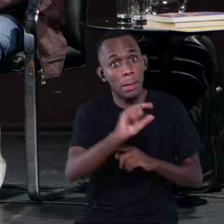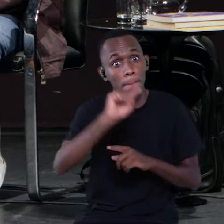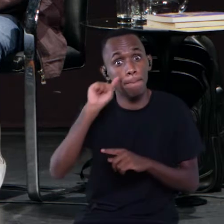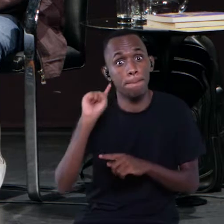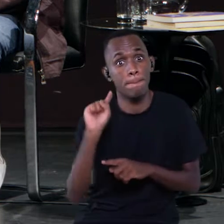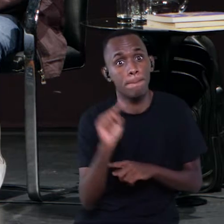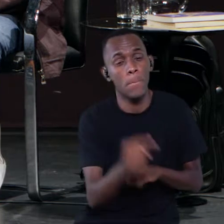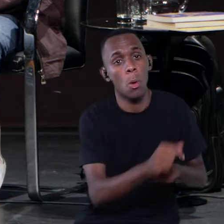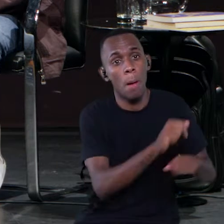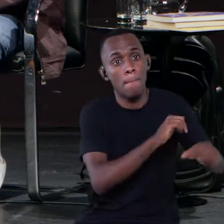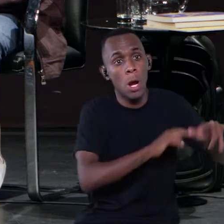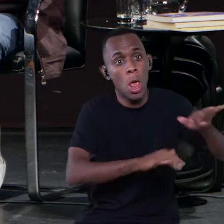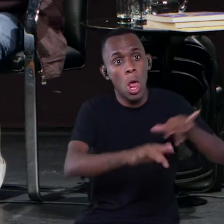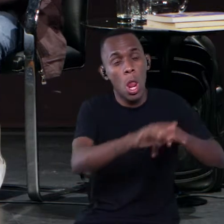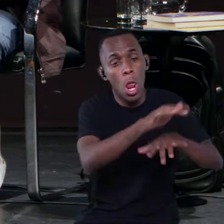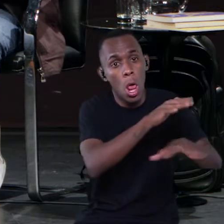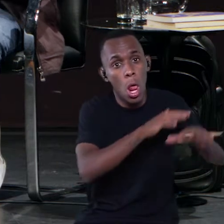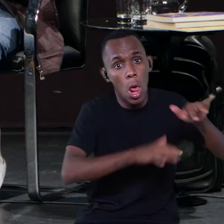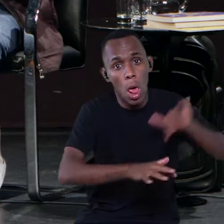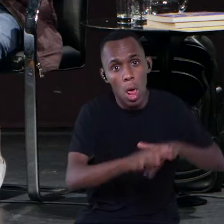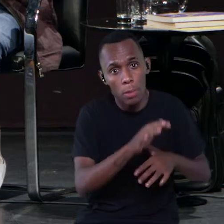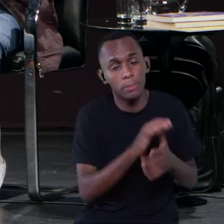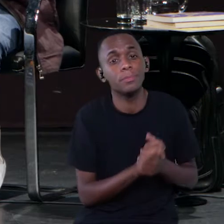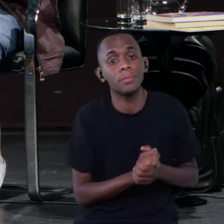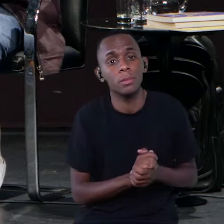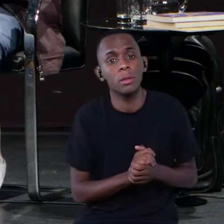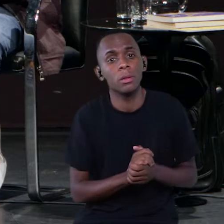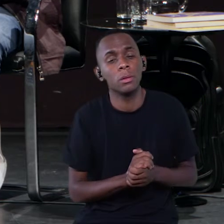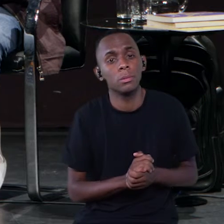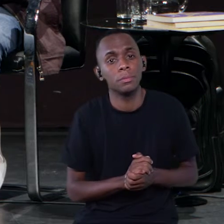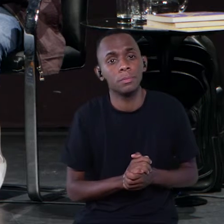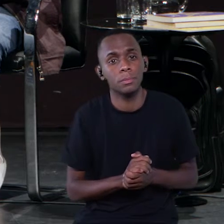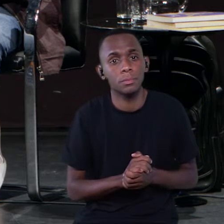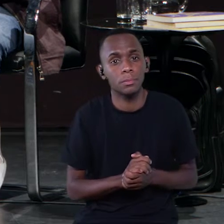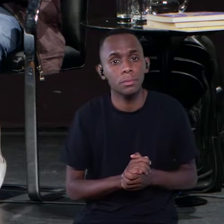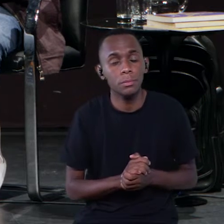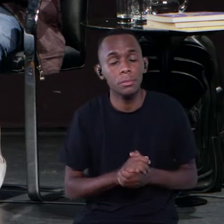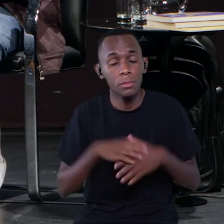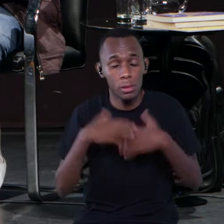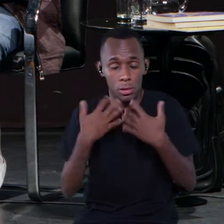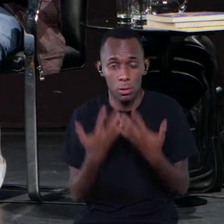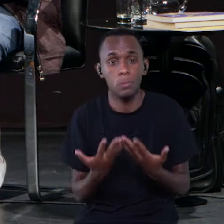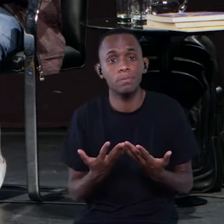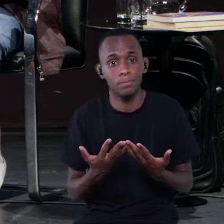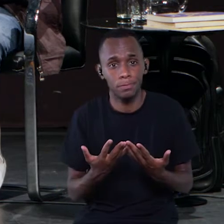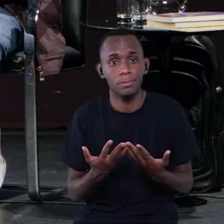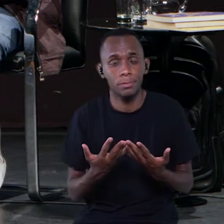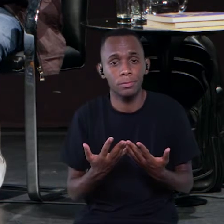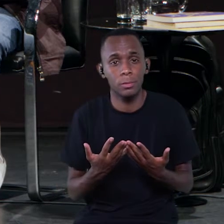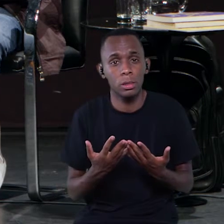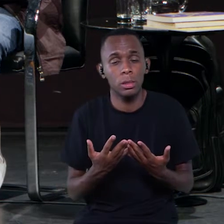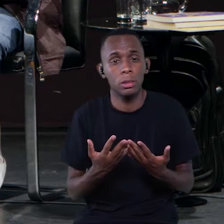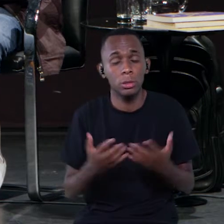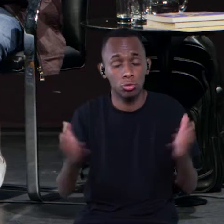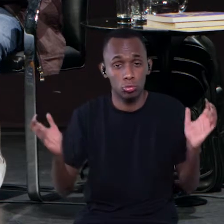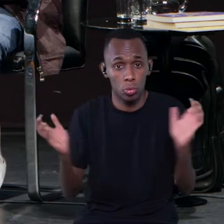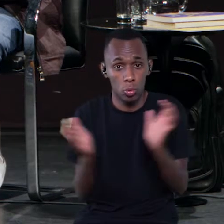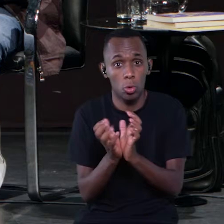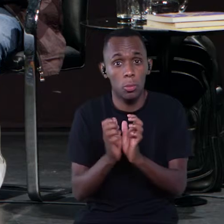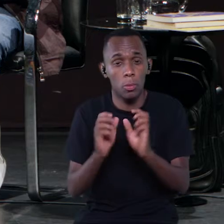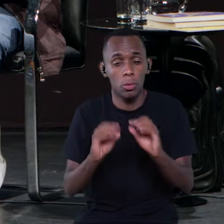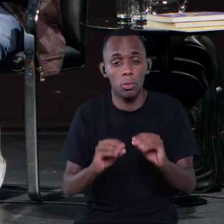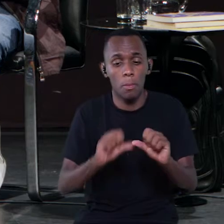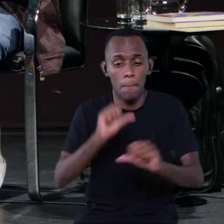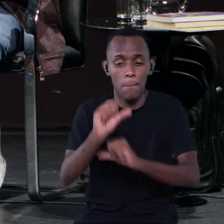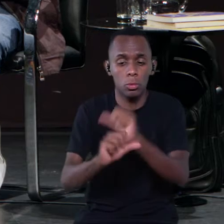quando foram as pessoas ali fortes. E dessa seguinte geração saiu essa